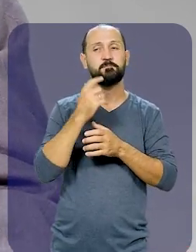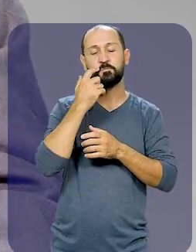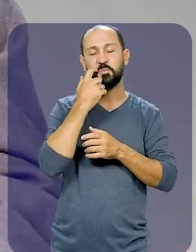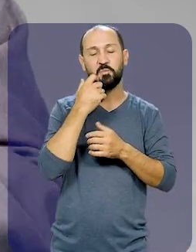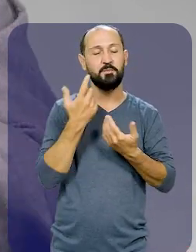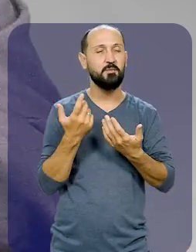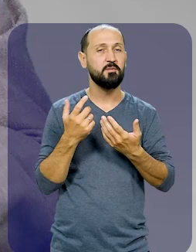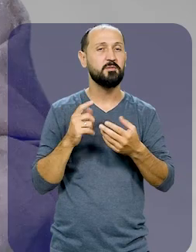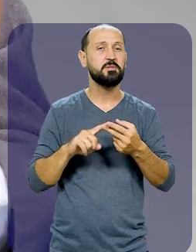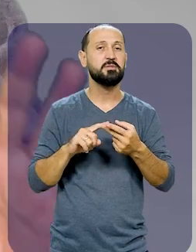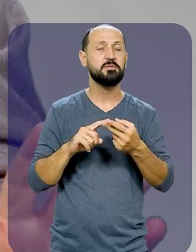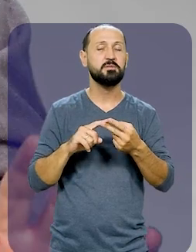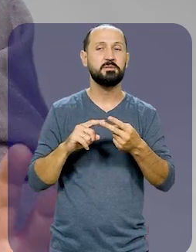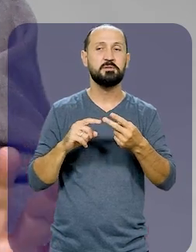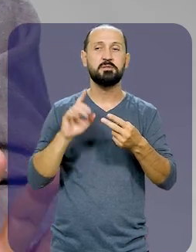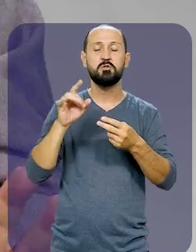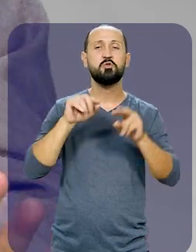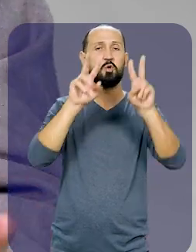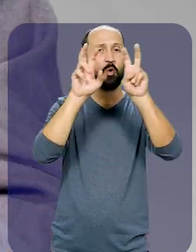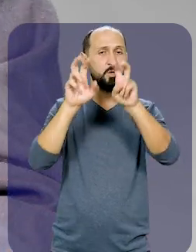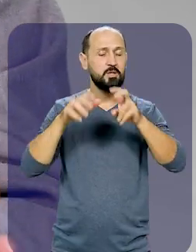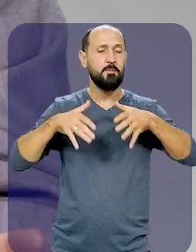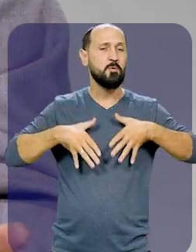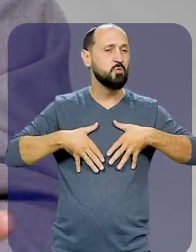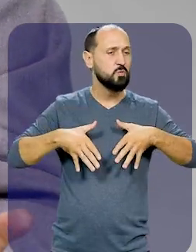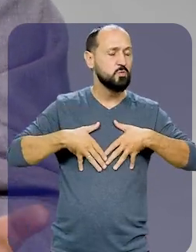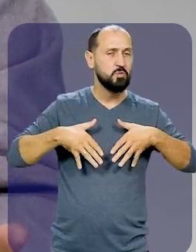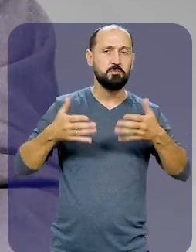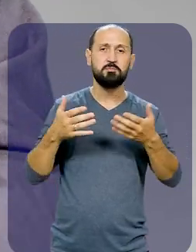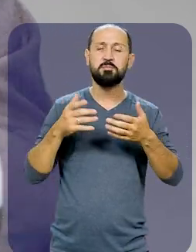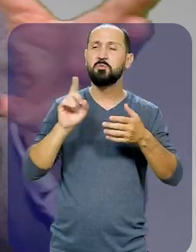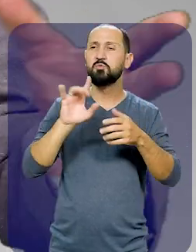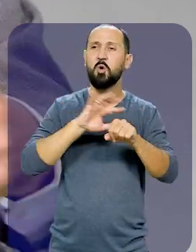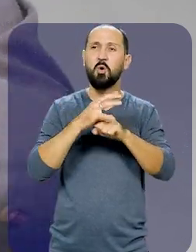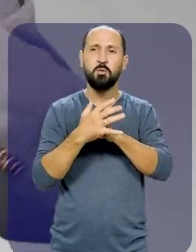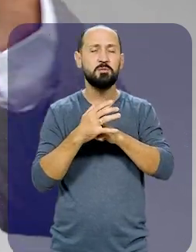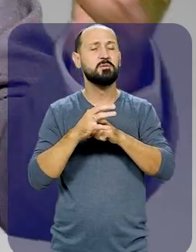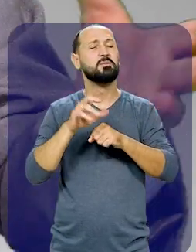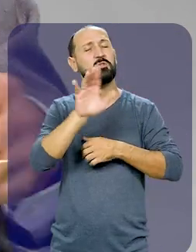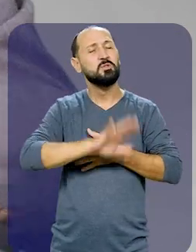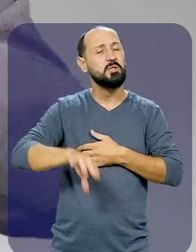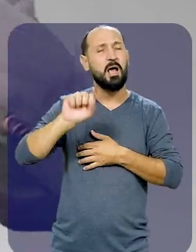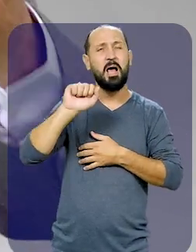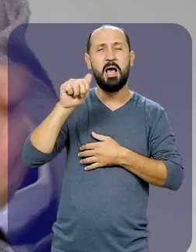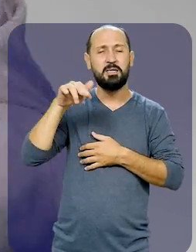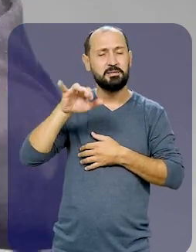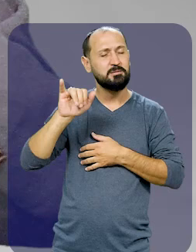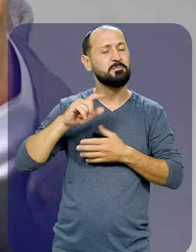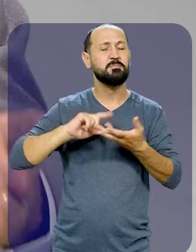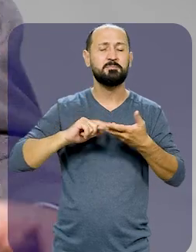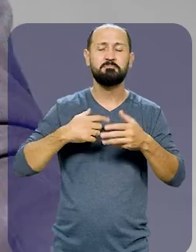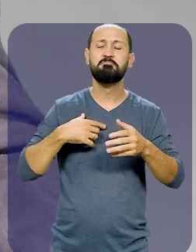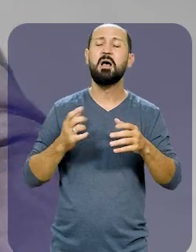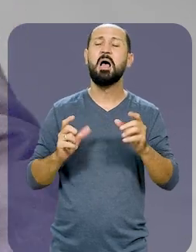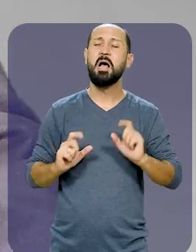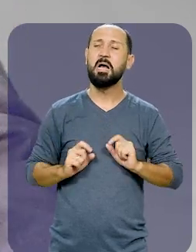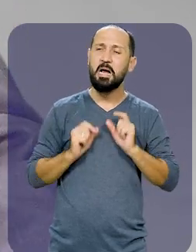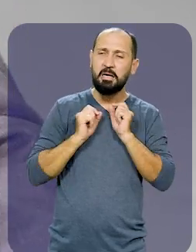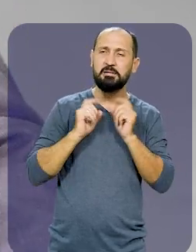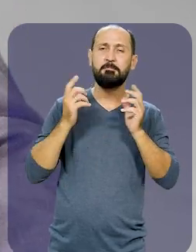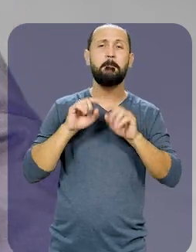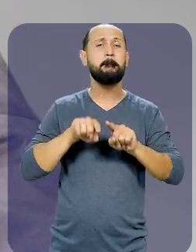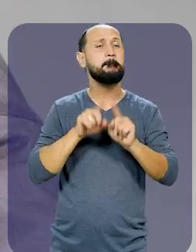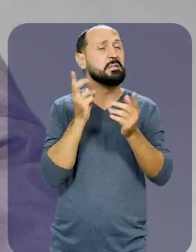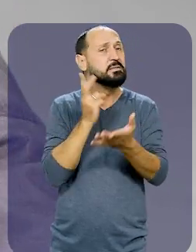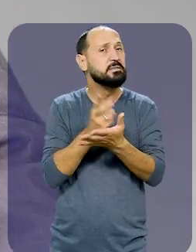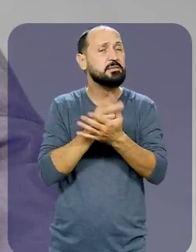Queiroz. São só temas de pneumologia, não só de Covid, de asma, de DPOC, de câncer de pulmão, pneumonias, mas sempre